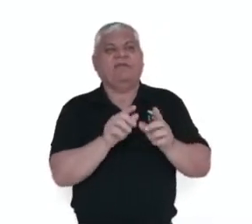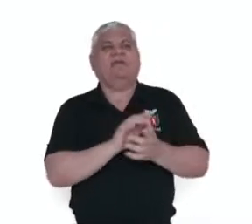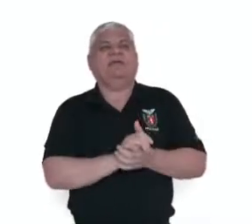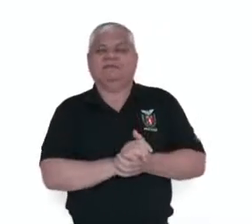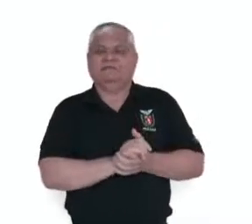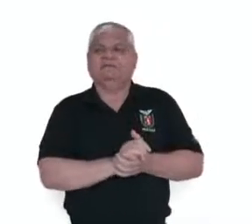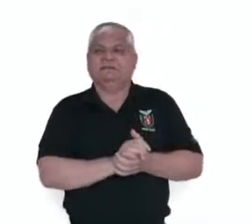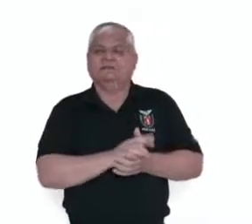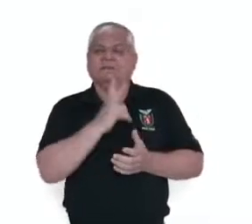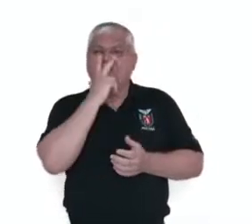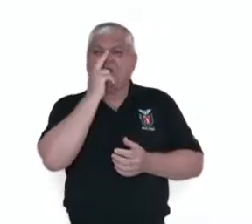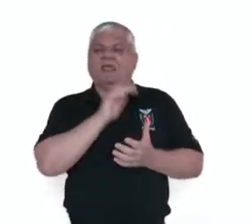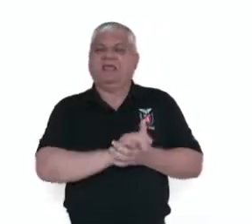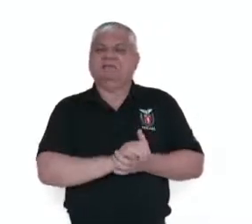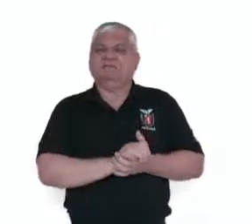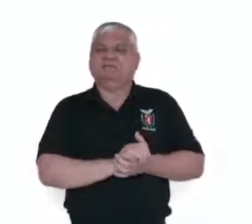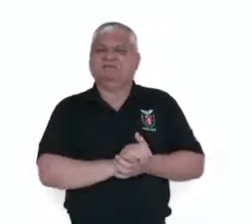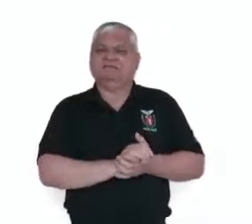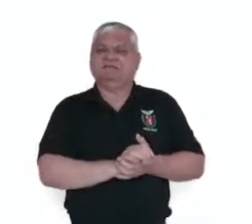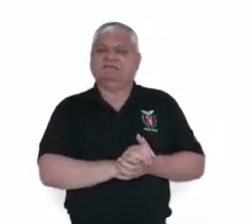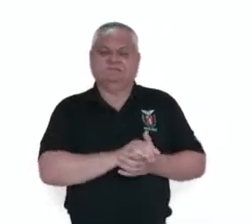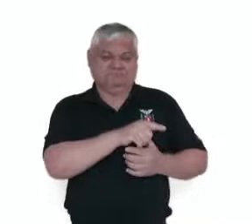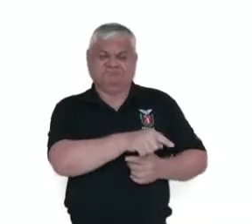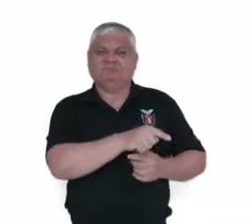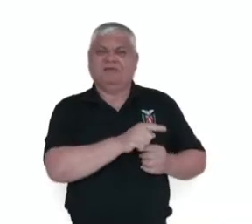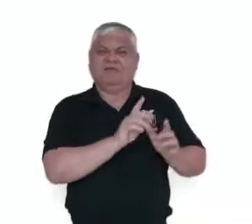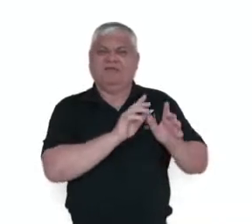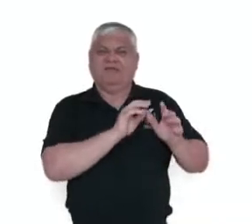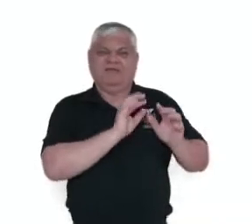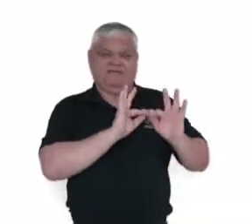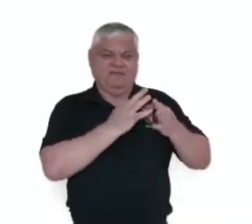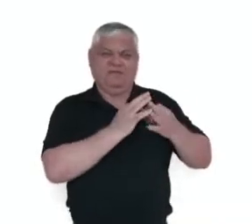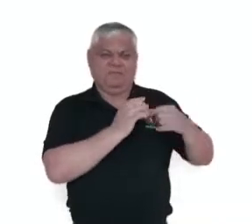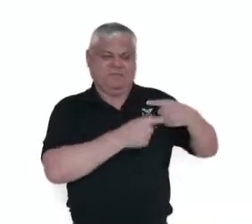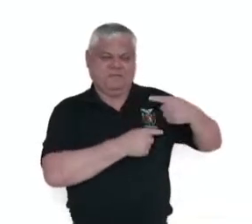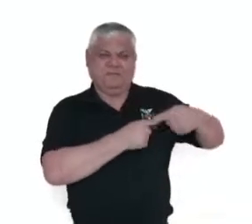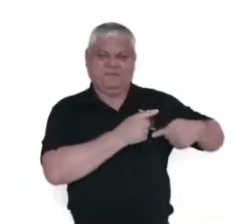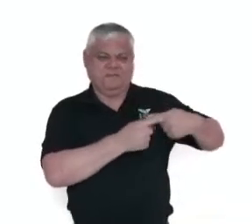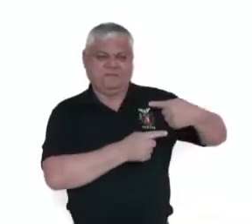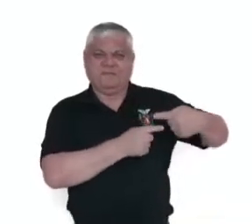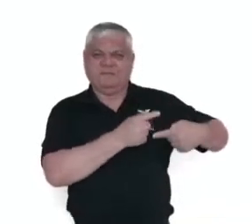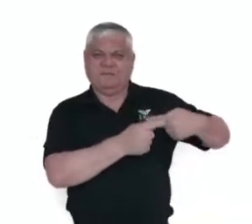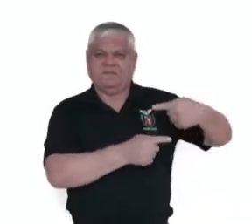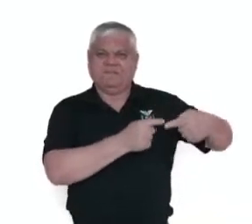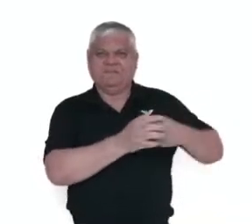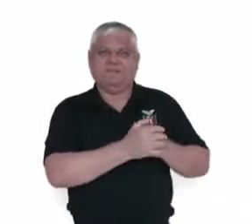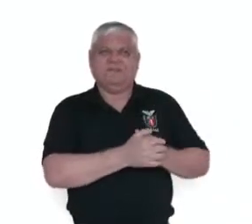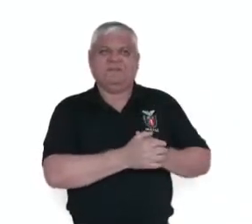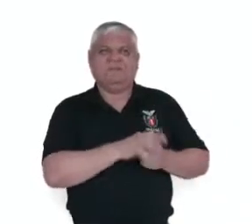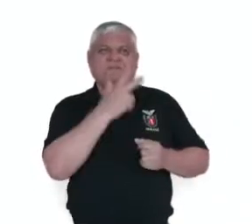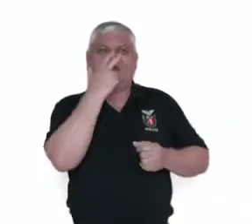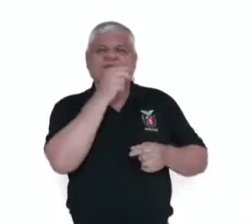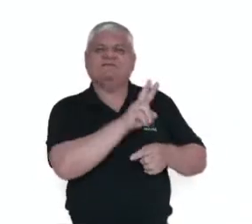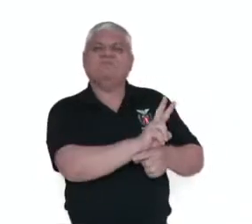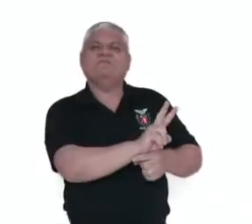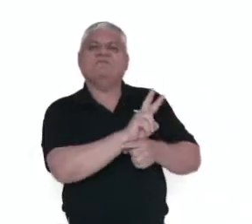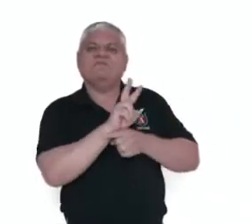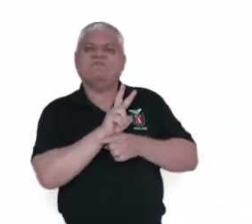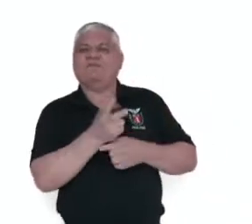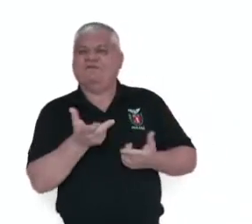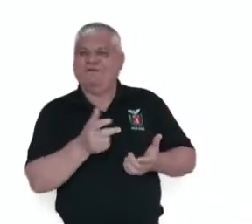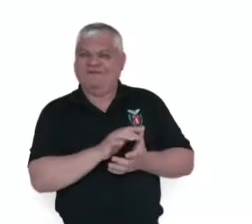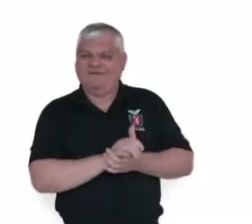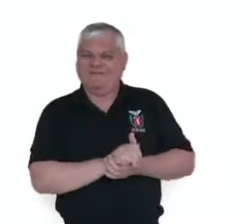tutelar e patriarcal, e subserviência lógica do agregado que pede favores que ocasiona o fenômeno de cidadania